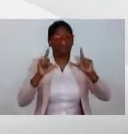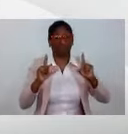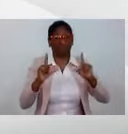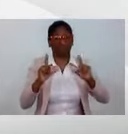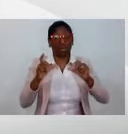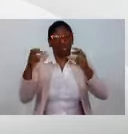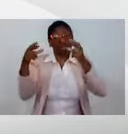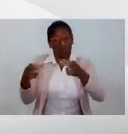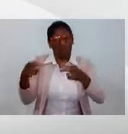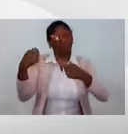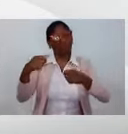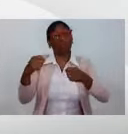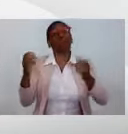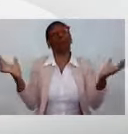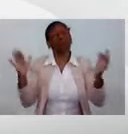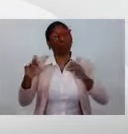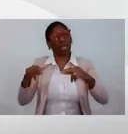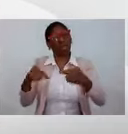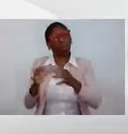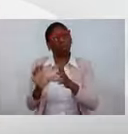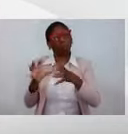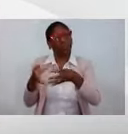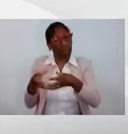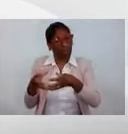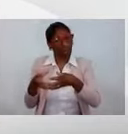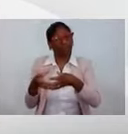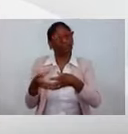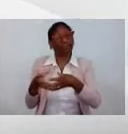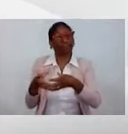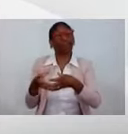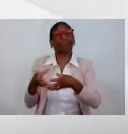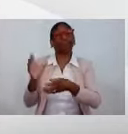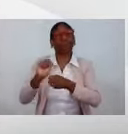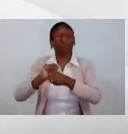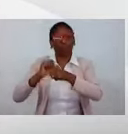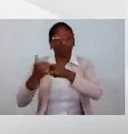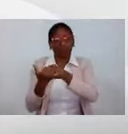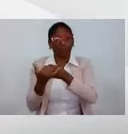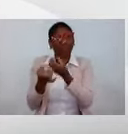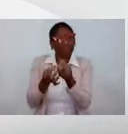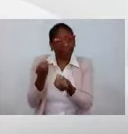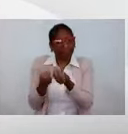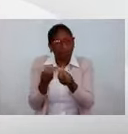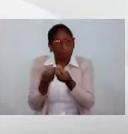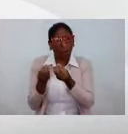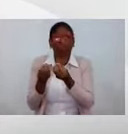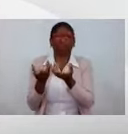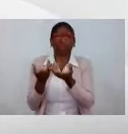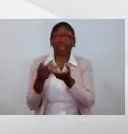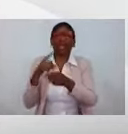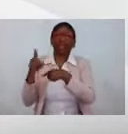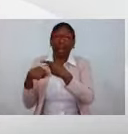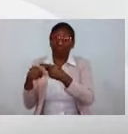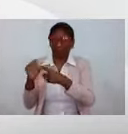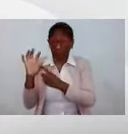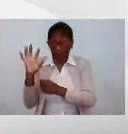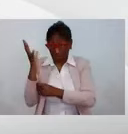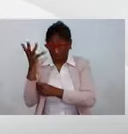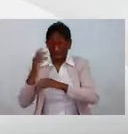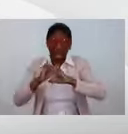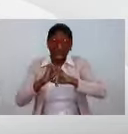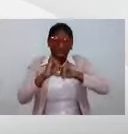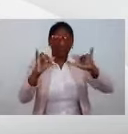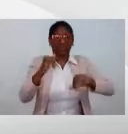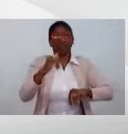que fazer a reunião dos seus comitês de enfrentamento ao Covid e reportarem ao Estado quais são as providências que vão